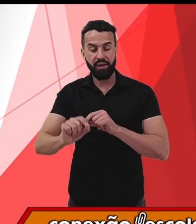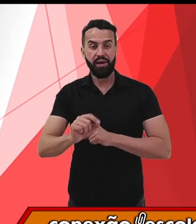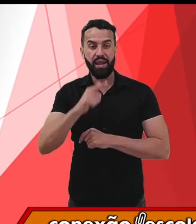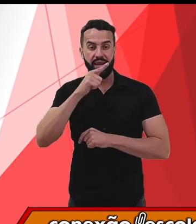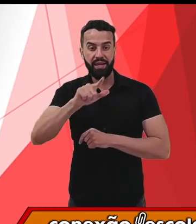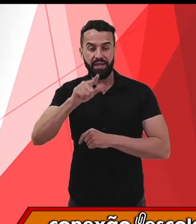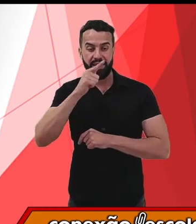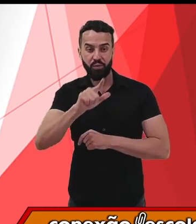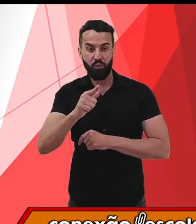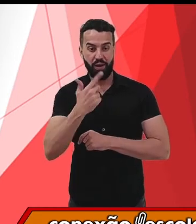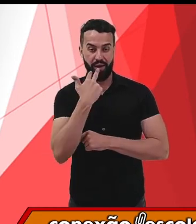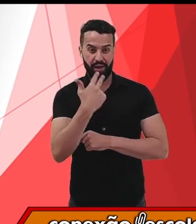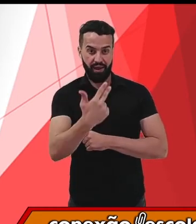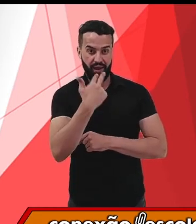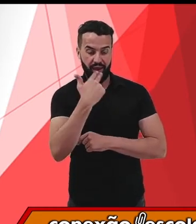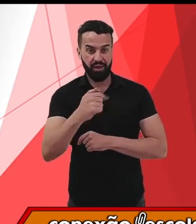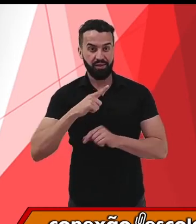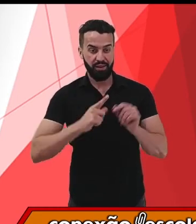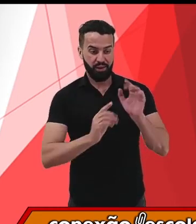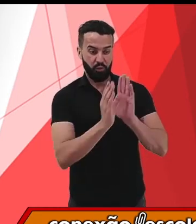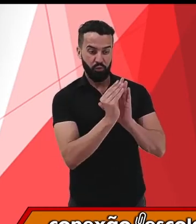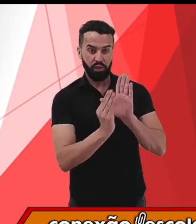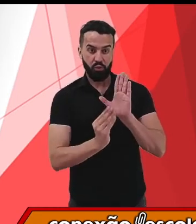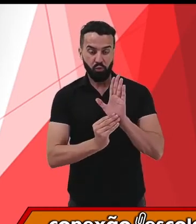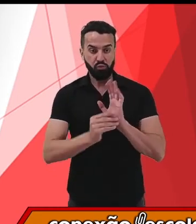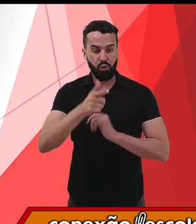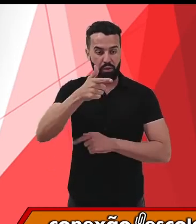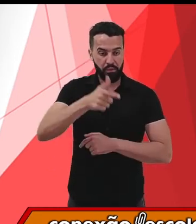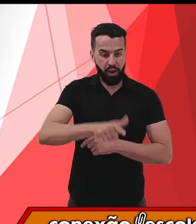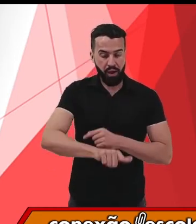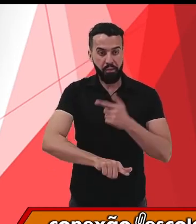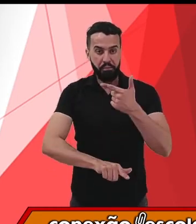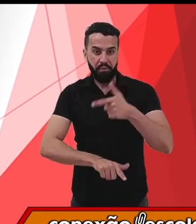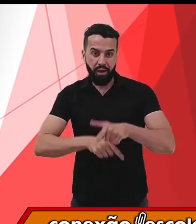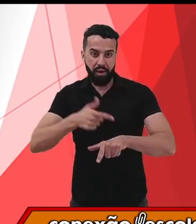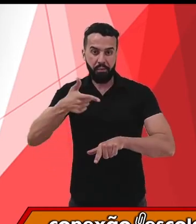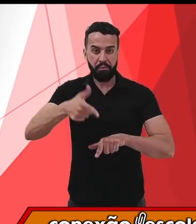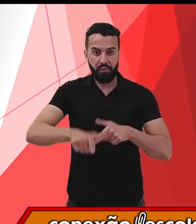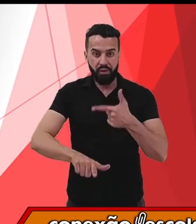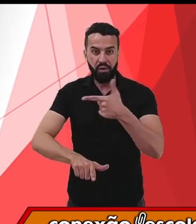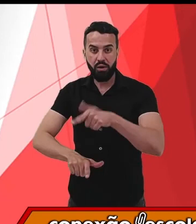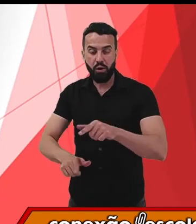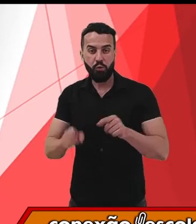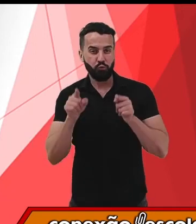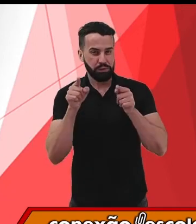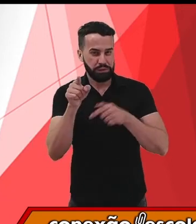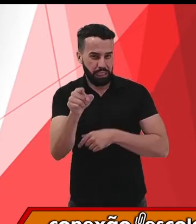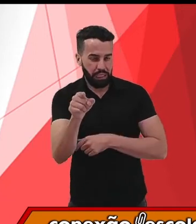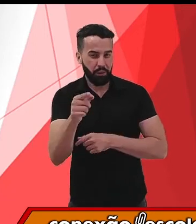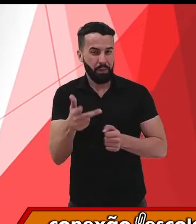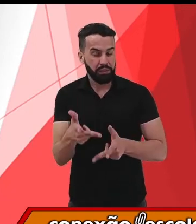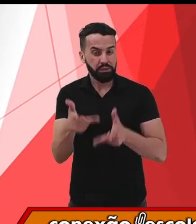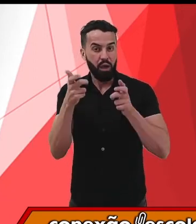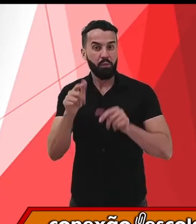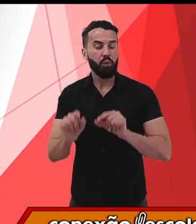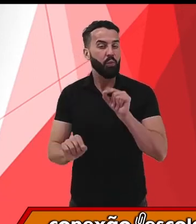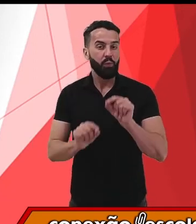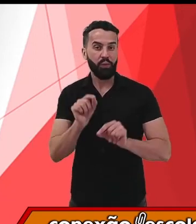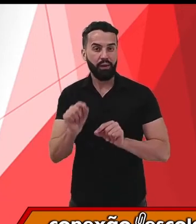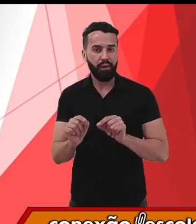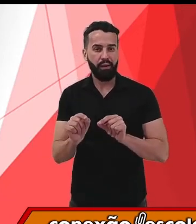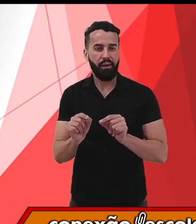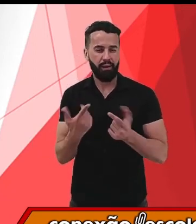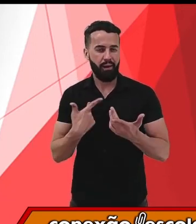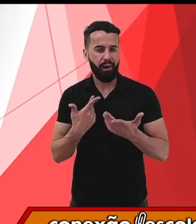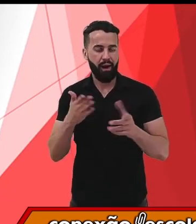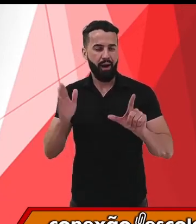inglesa, alguns conteúdos eles vão se repetir. Você pode estar percebendo, você pode notar aqui nas nossas aulas